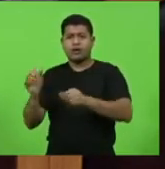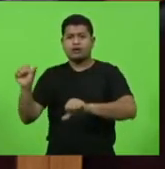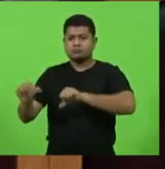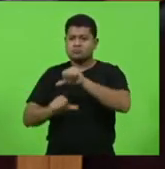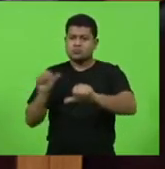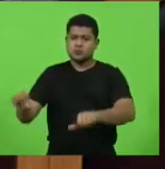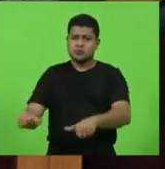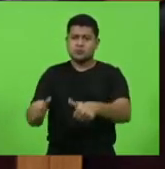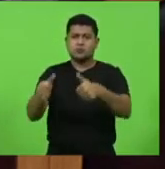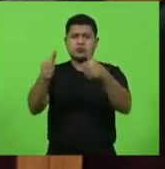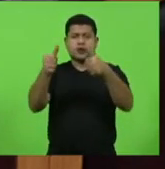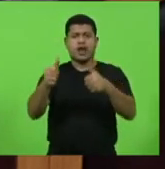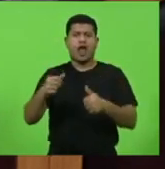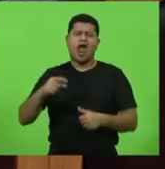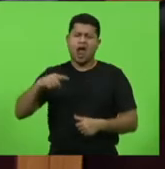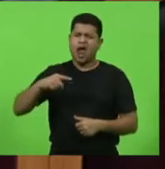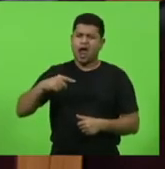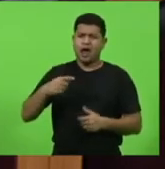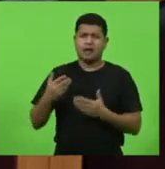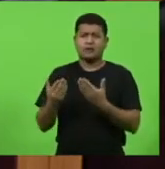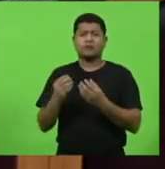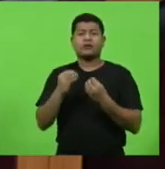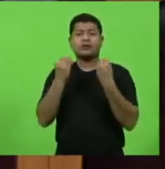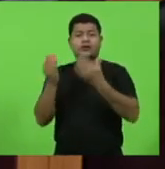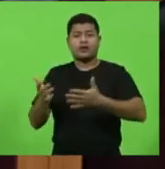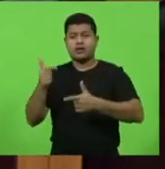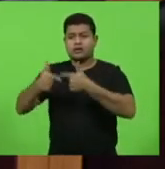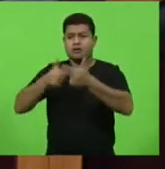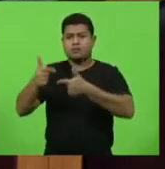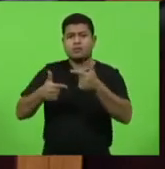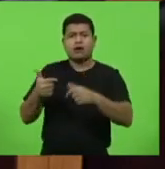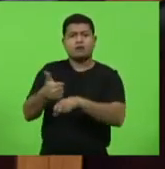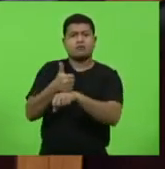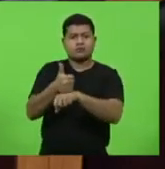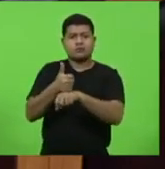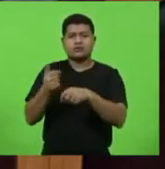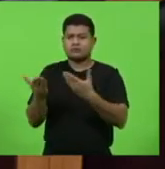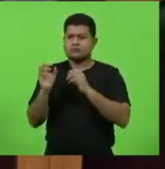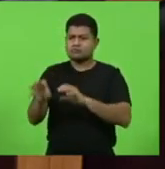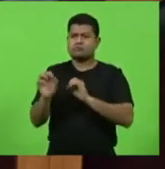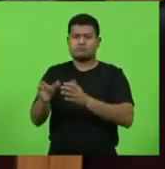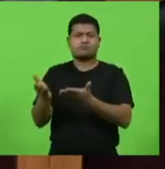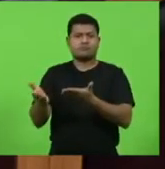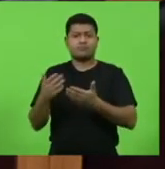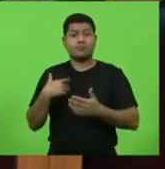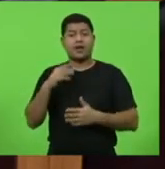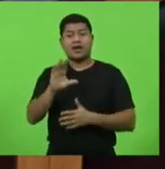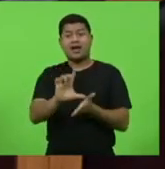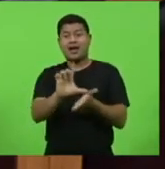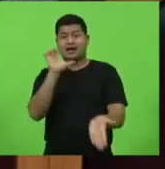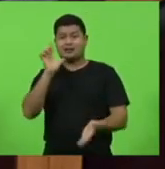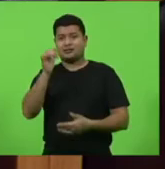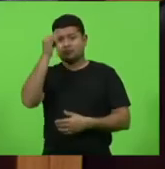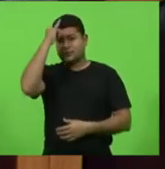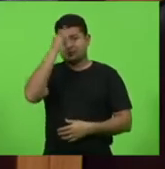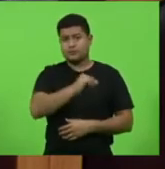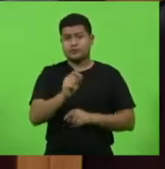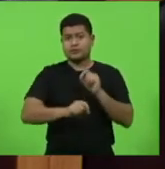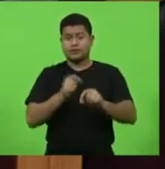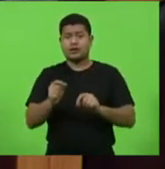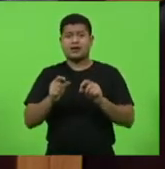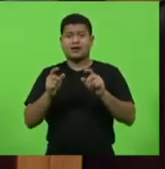dar trabalho, da profissão. Mas, antes de mais nada, nós precisamos evitar que os crimes, como os de